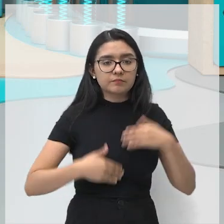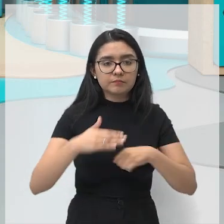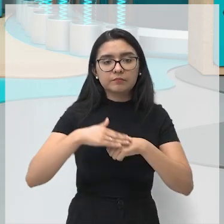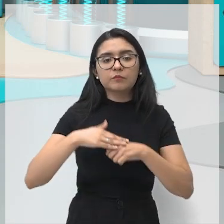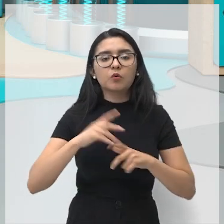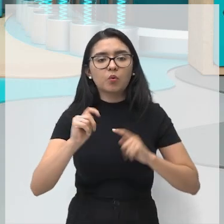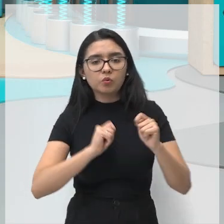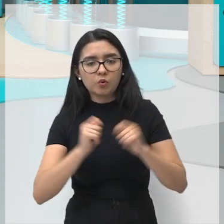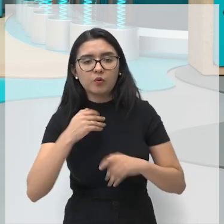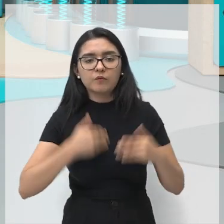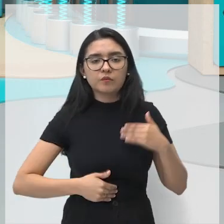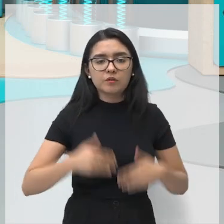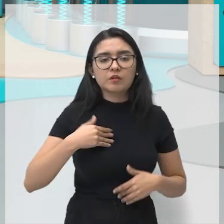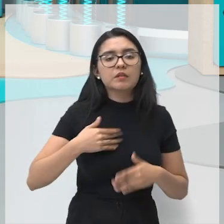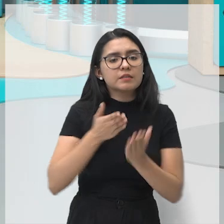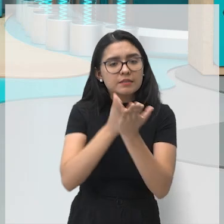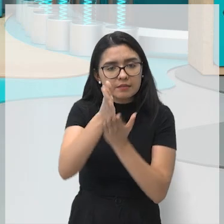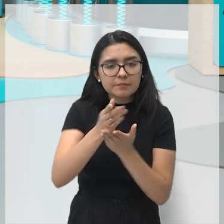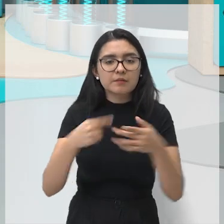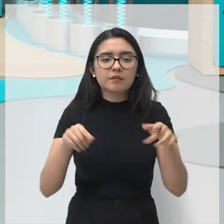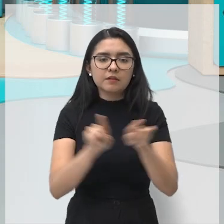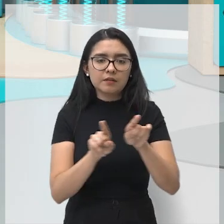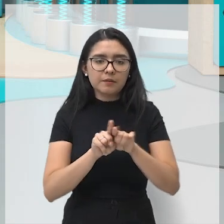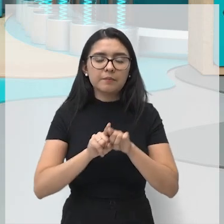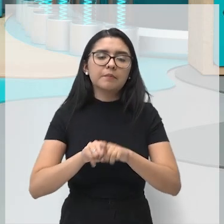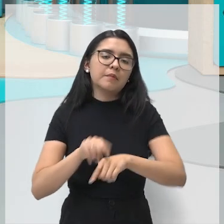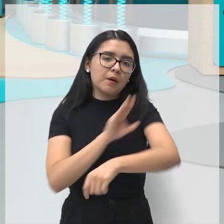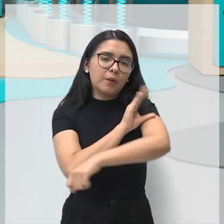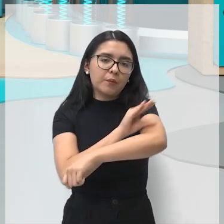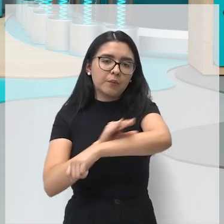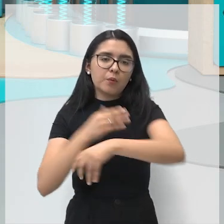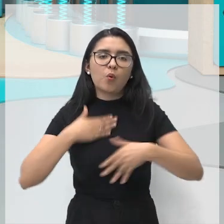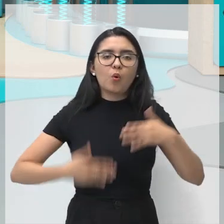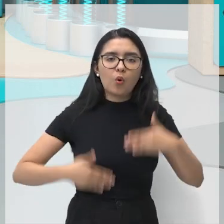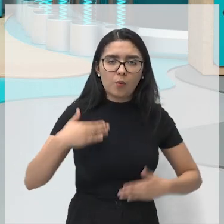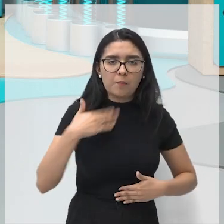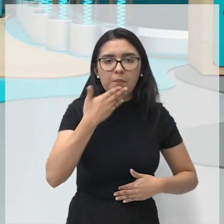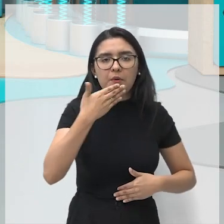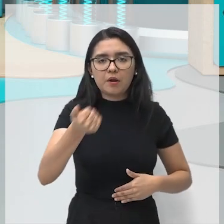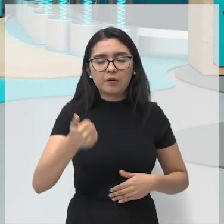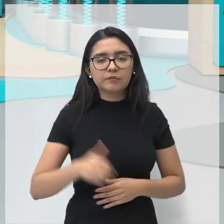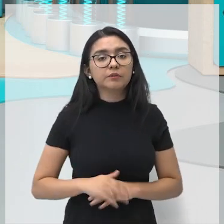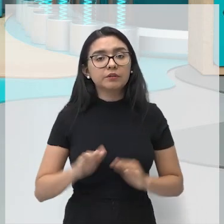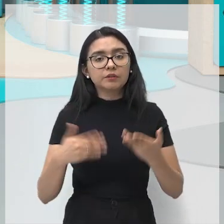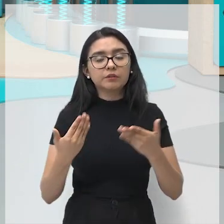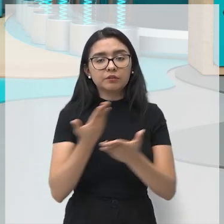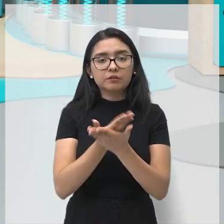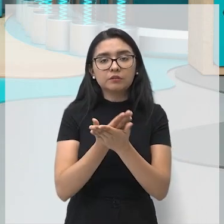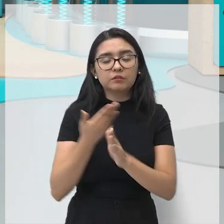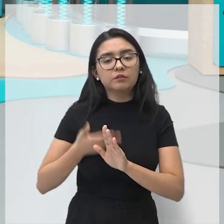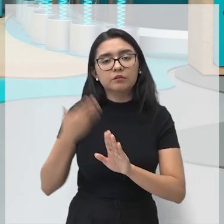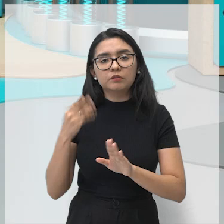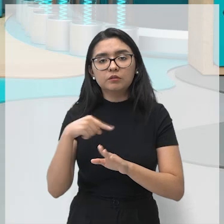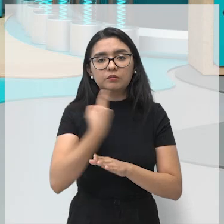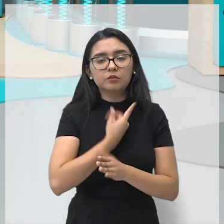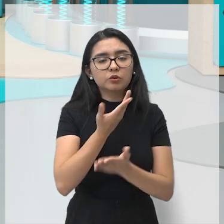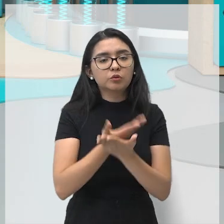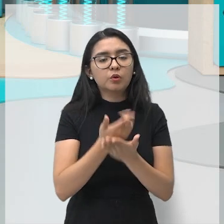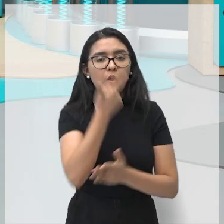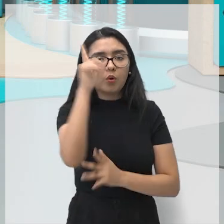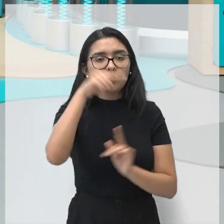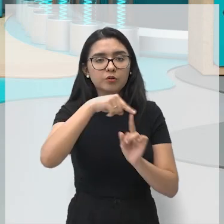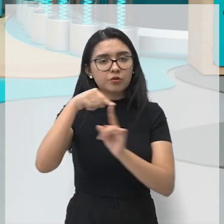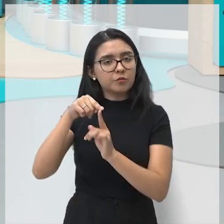controle físico, na disciplina e na definição do corpo. Nas nossas aulas nós conhecemos também